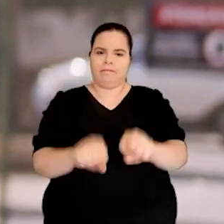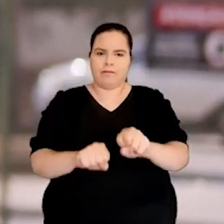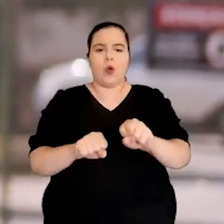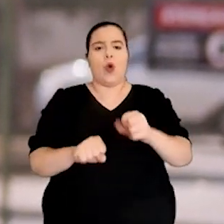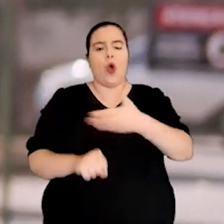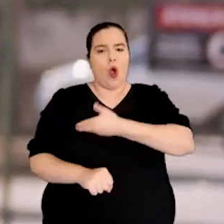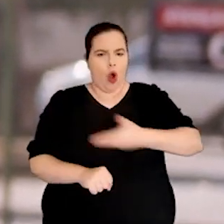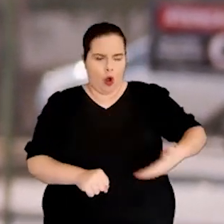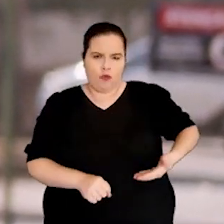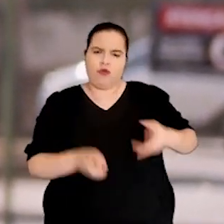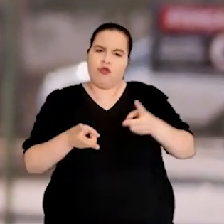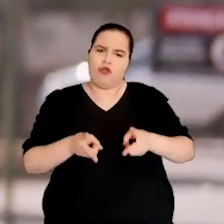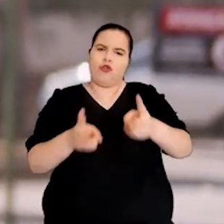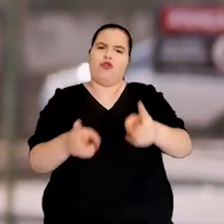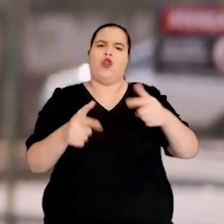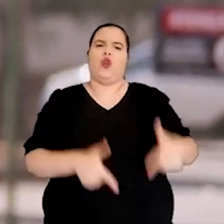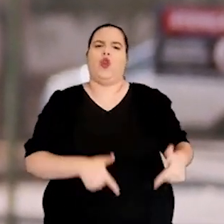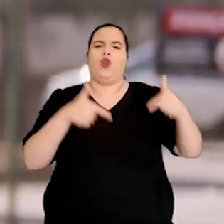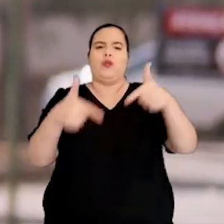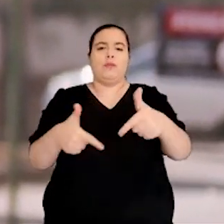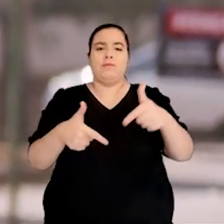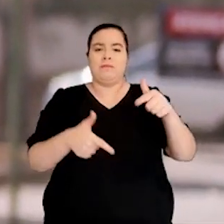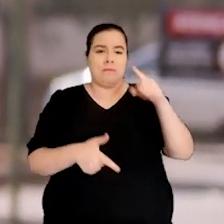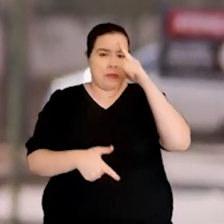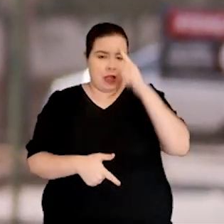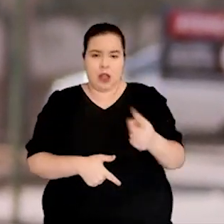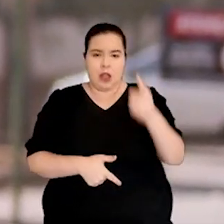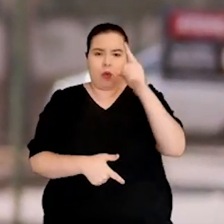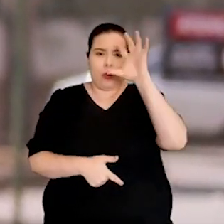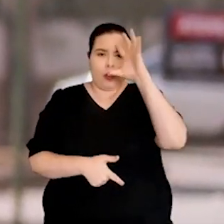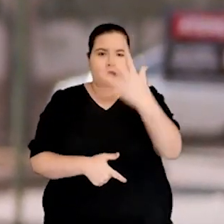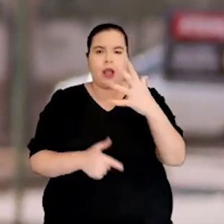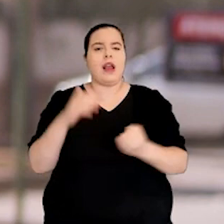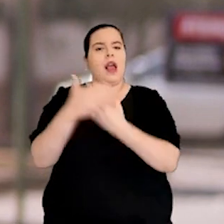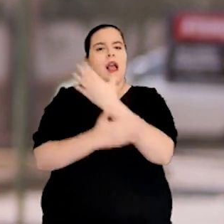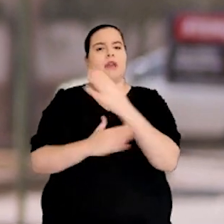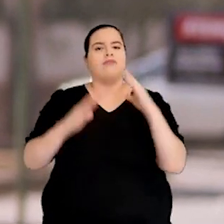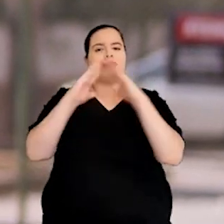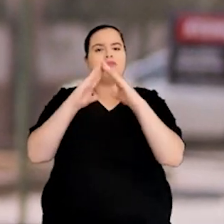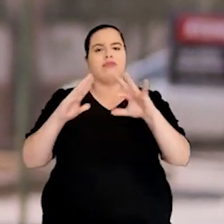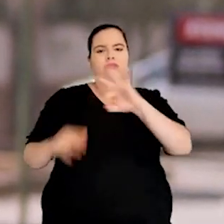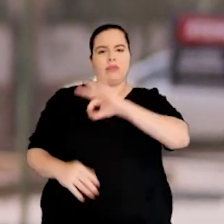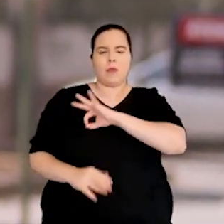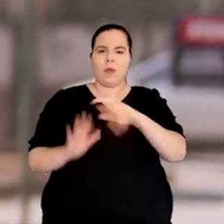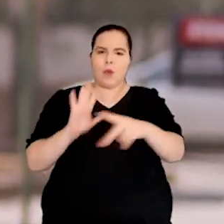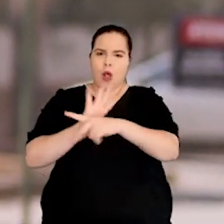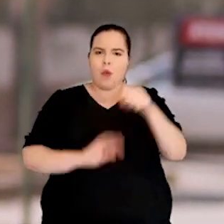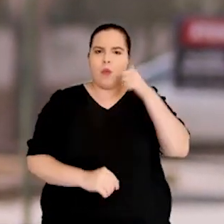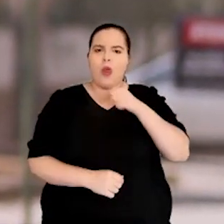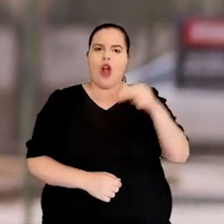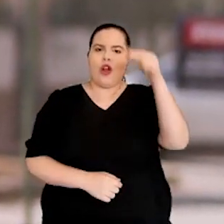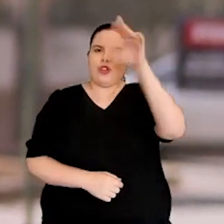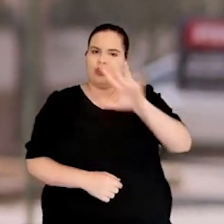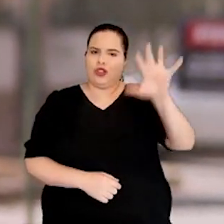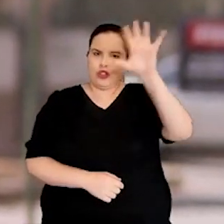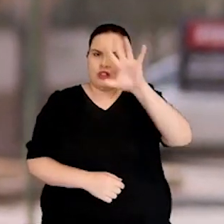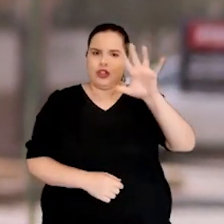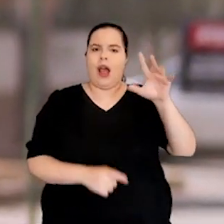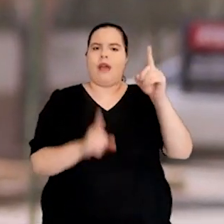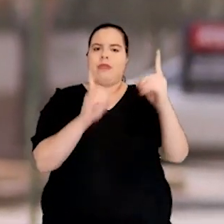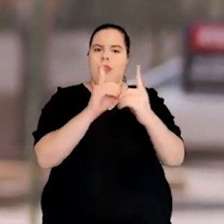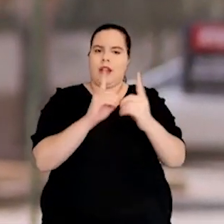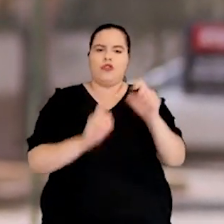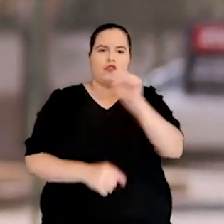de cadeia. No governo, eu vou continuar essa luta. E uma das primeiras medidas vai ser a criação de uma delegacia da mulher na